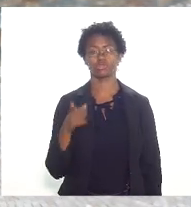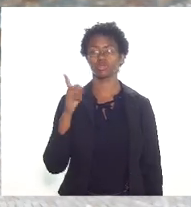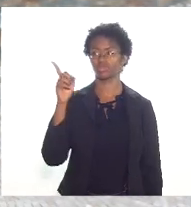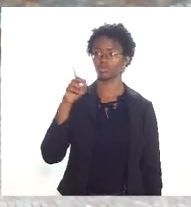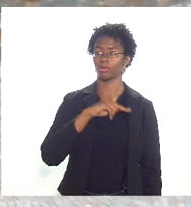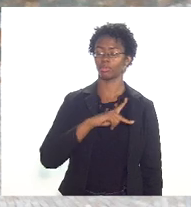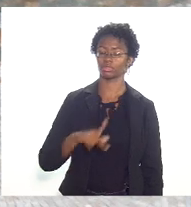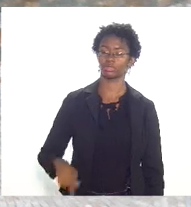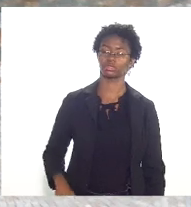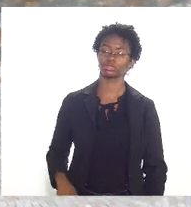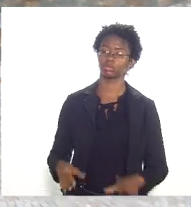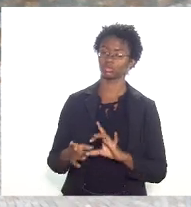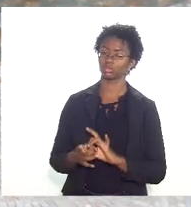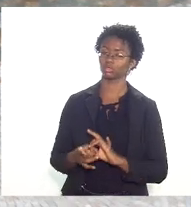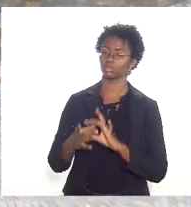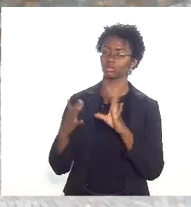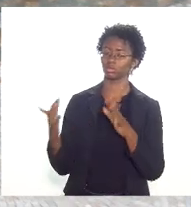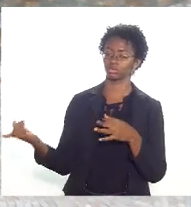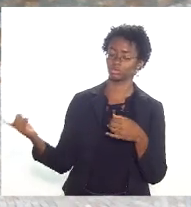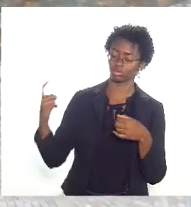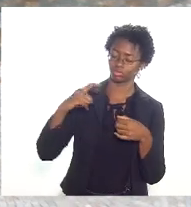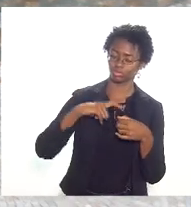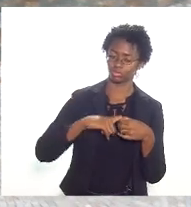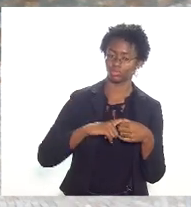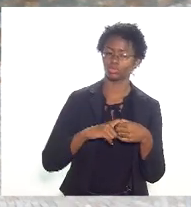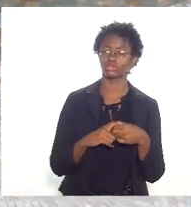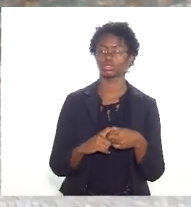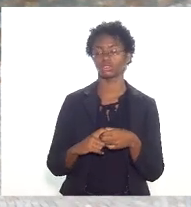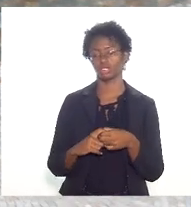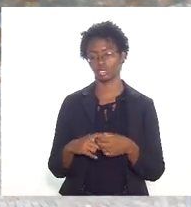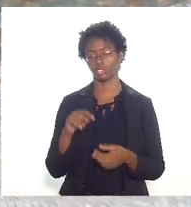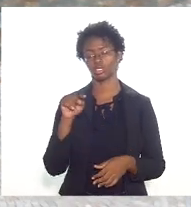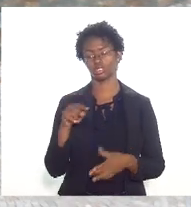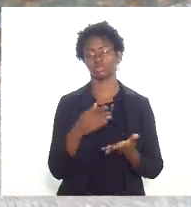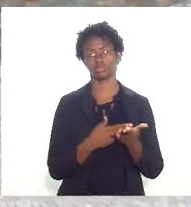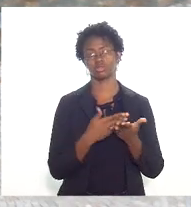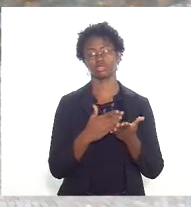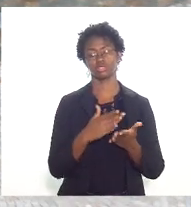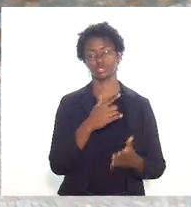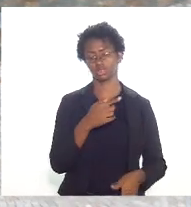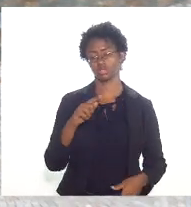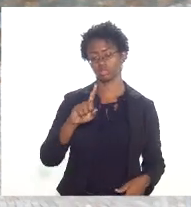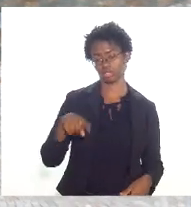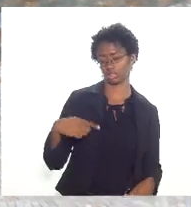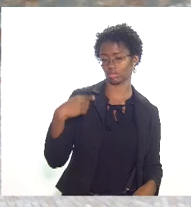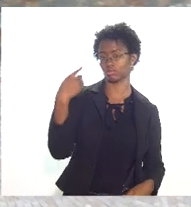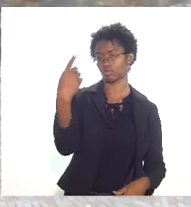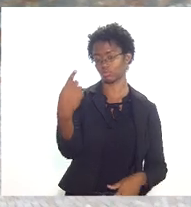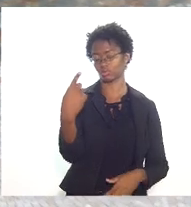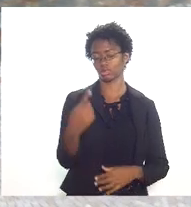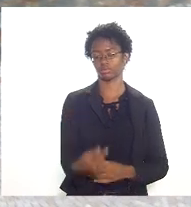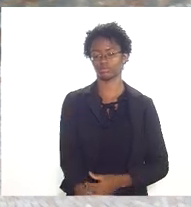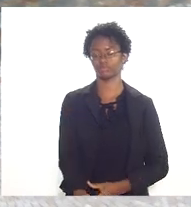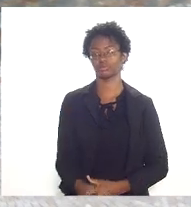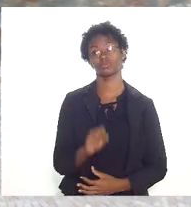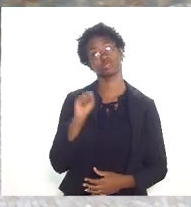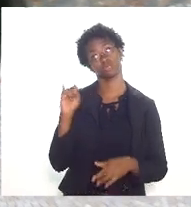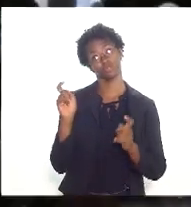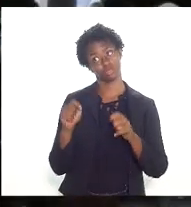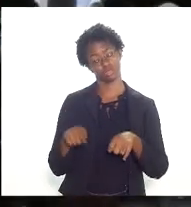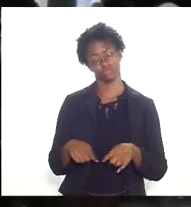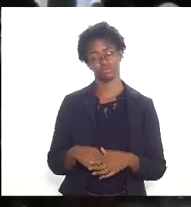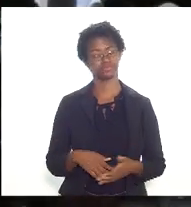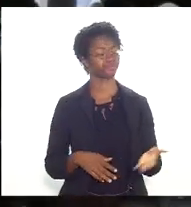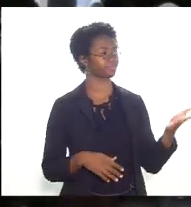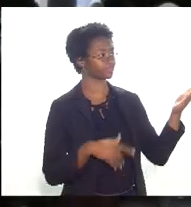vossa excelência' autorizar-se a retomar retornar da pauta no início da próxima semana E se assim fosse possível